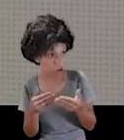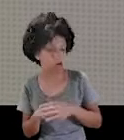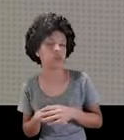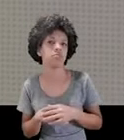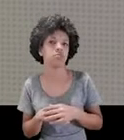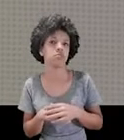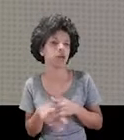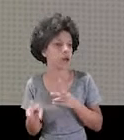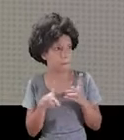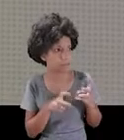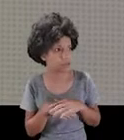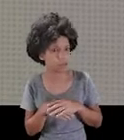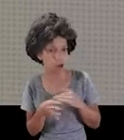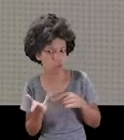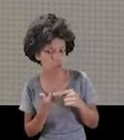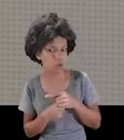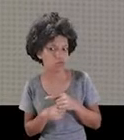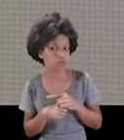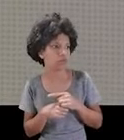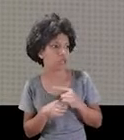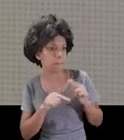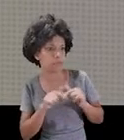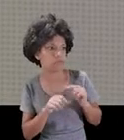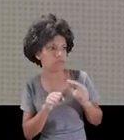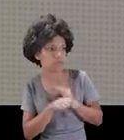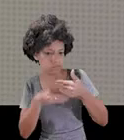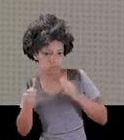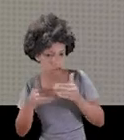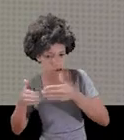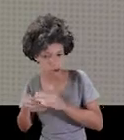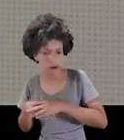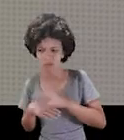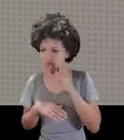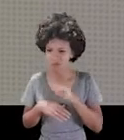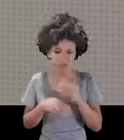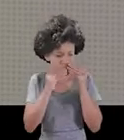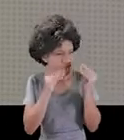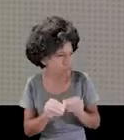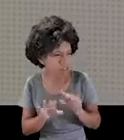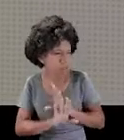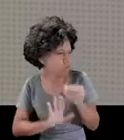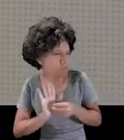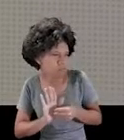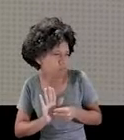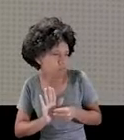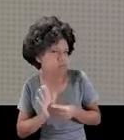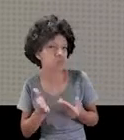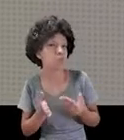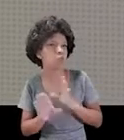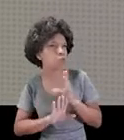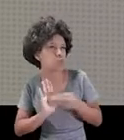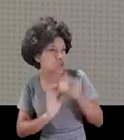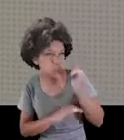agora sentiment eu percebi quanto que a gente acumula e quando eu vejo que a pessoa tem que largar tudo isso tudo